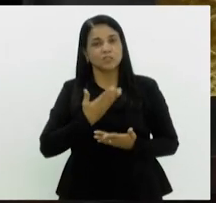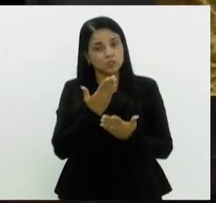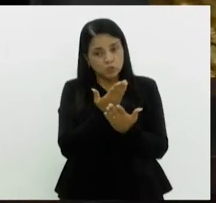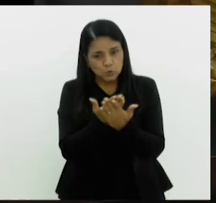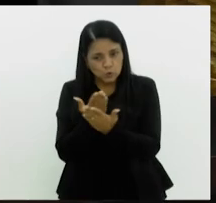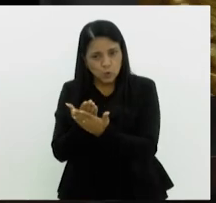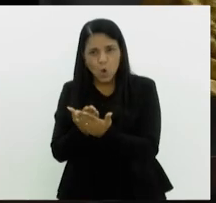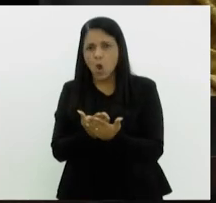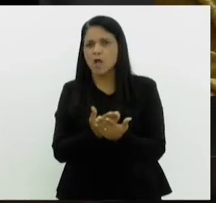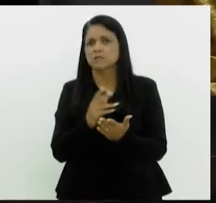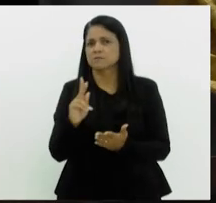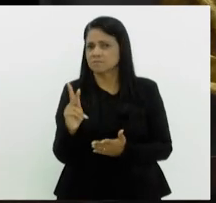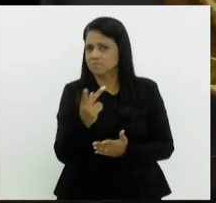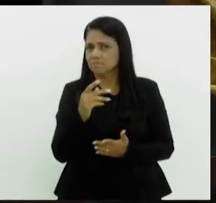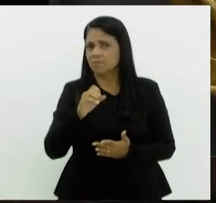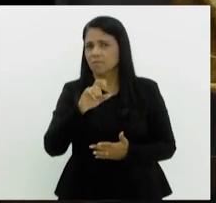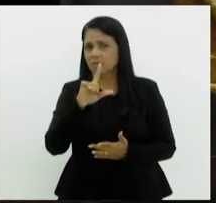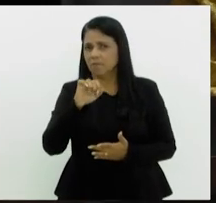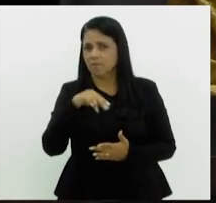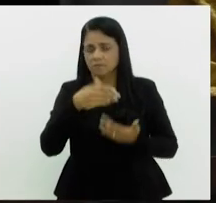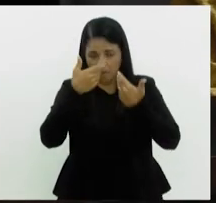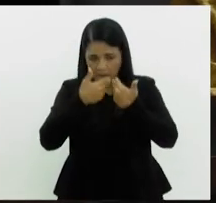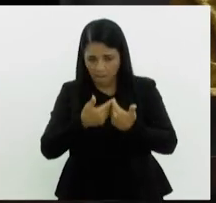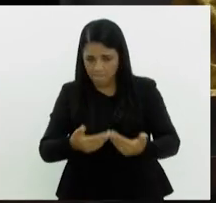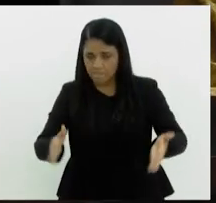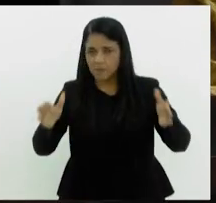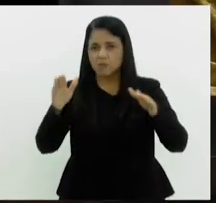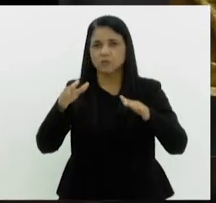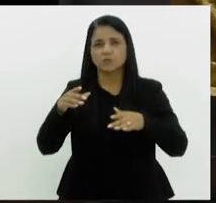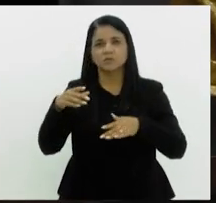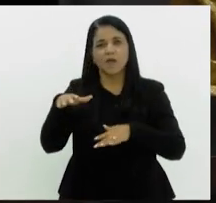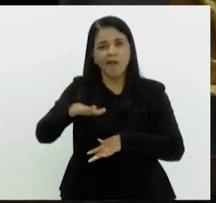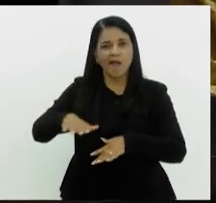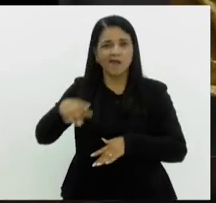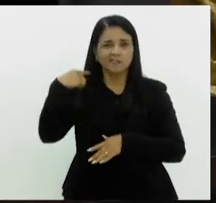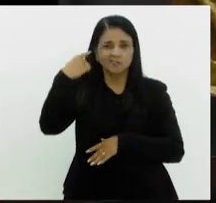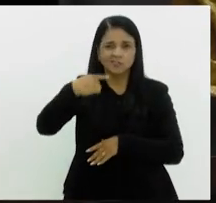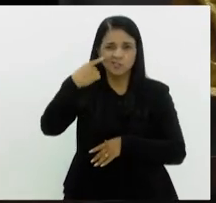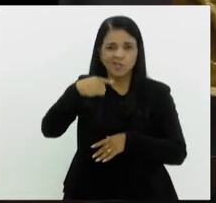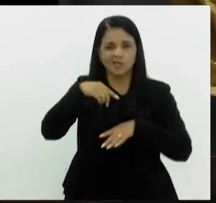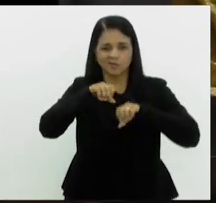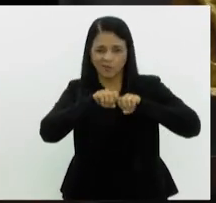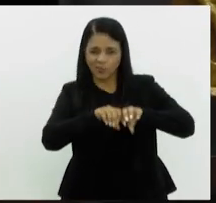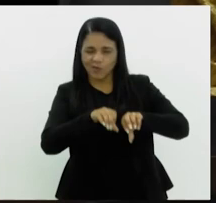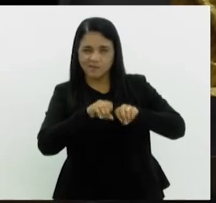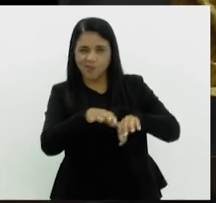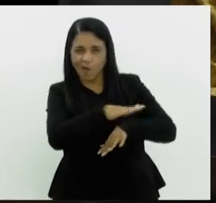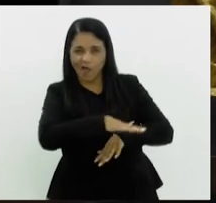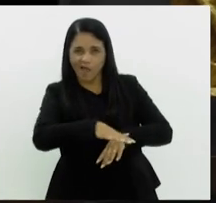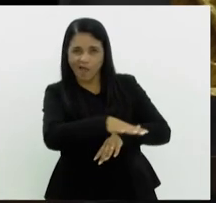Helena continuou abrindo horizontes pela área de direito, de educação.